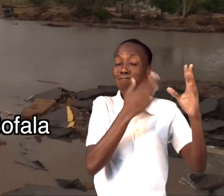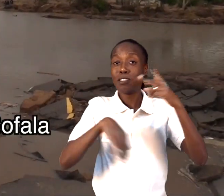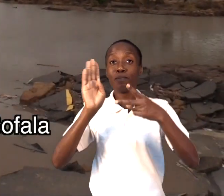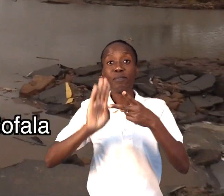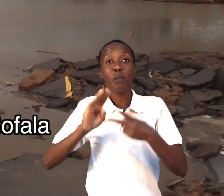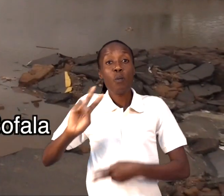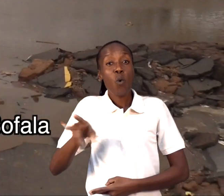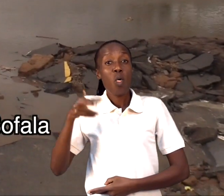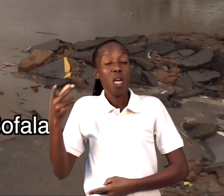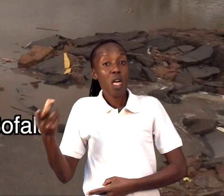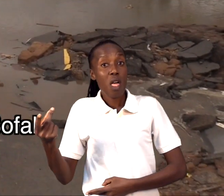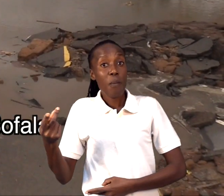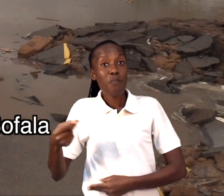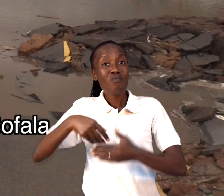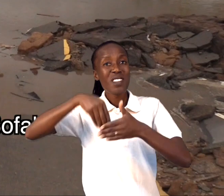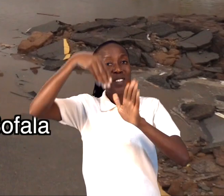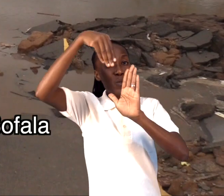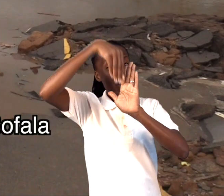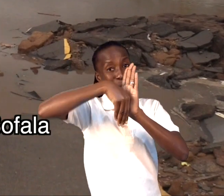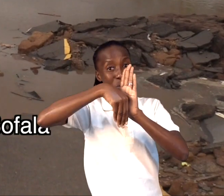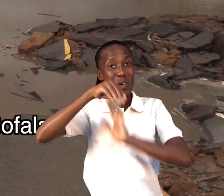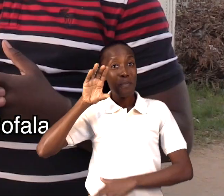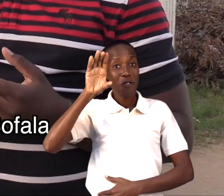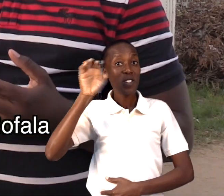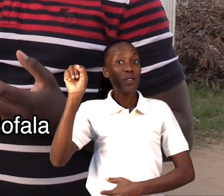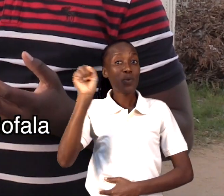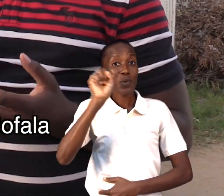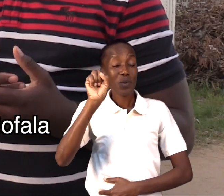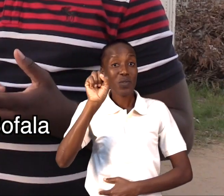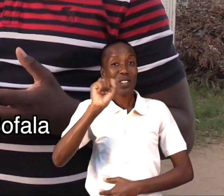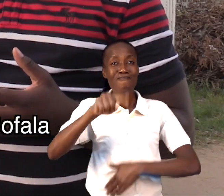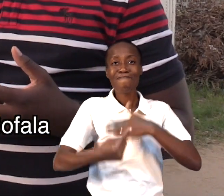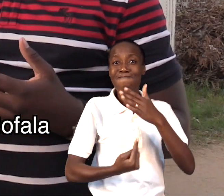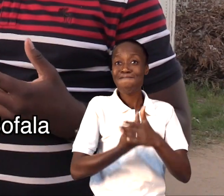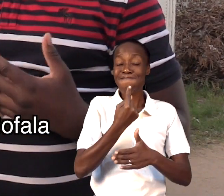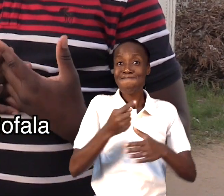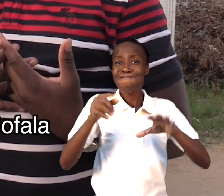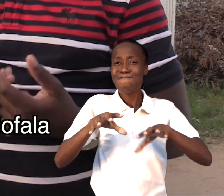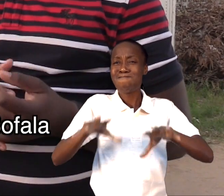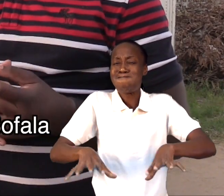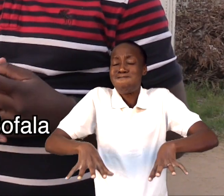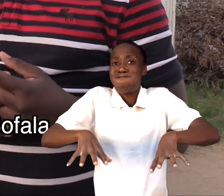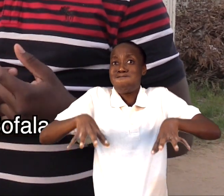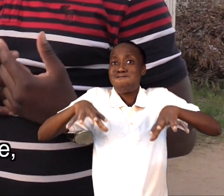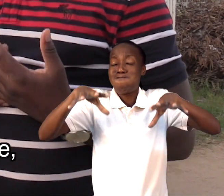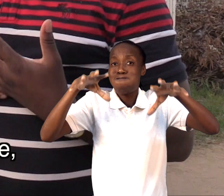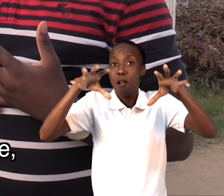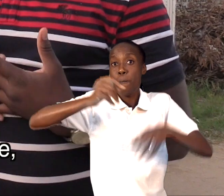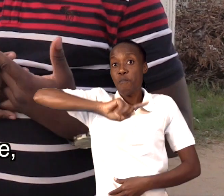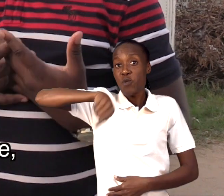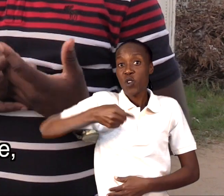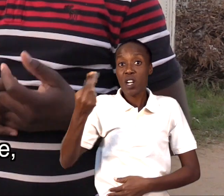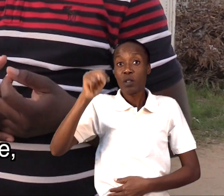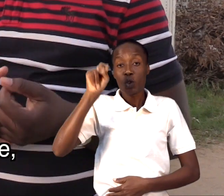por outro lado, do lado sul da província de Sofala, tivemos as inundações. E